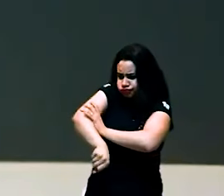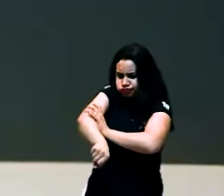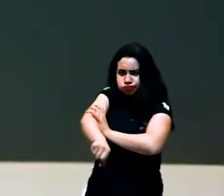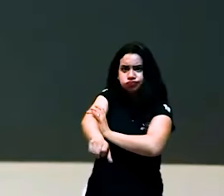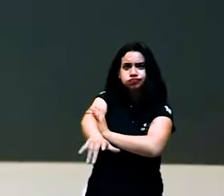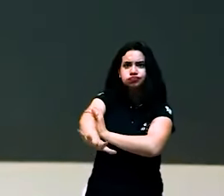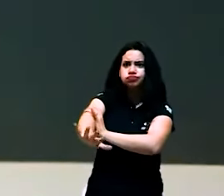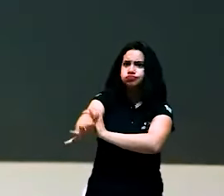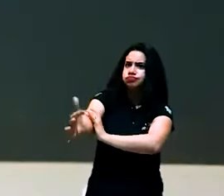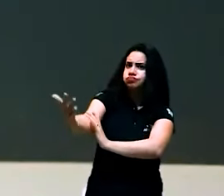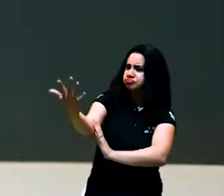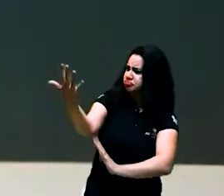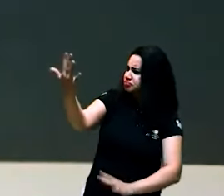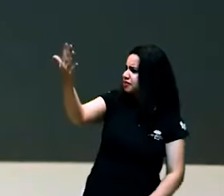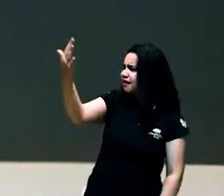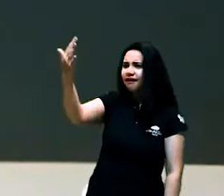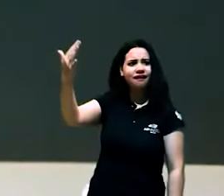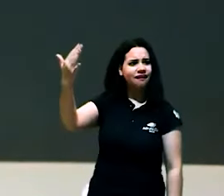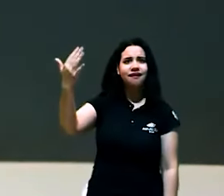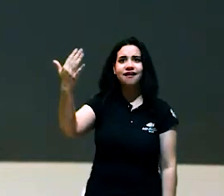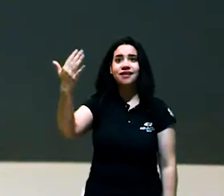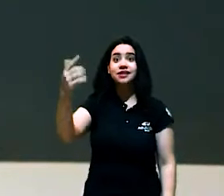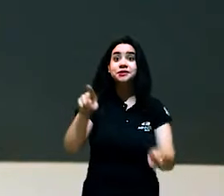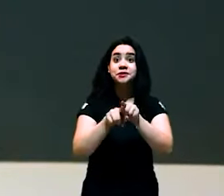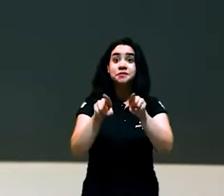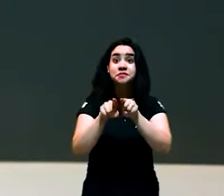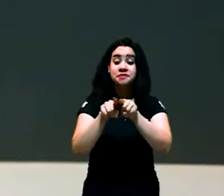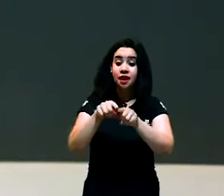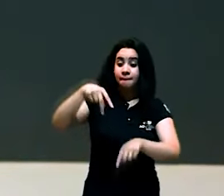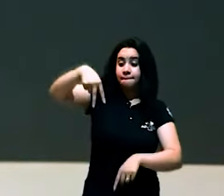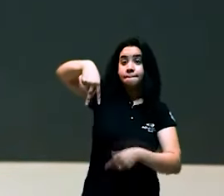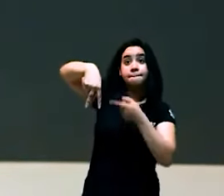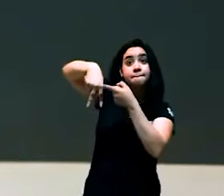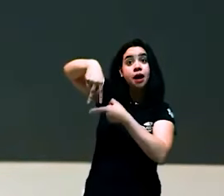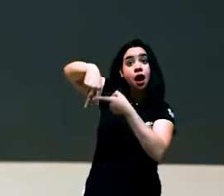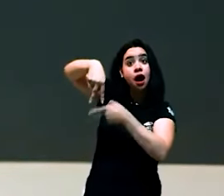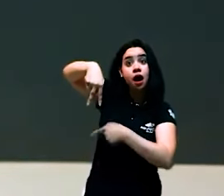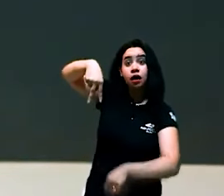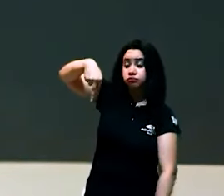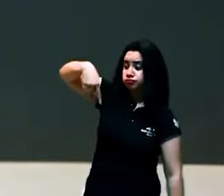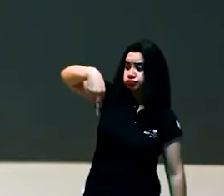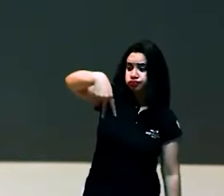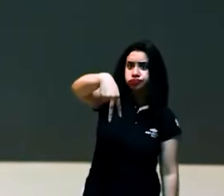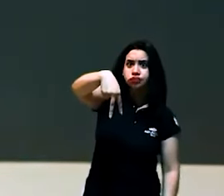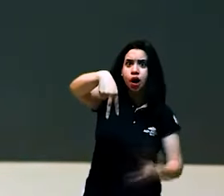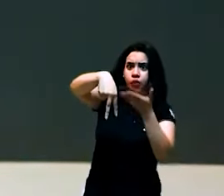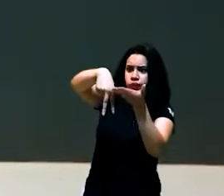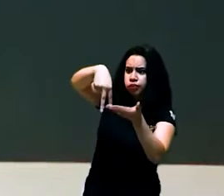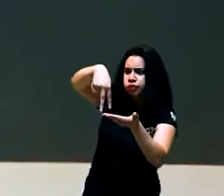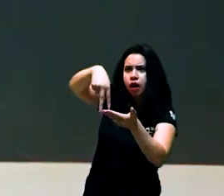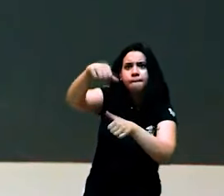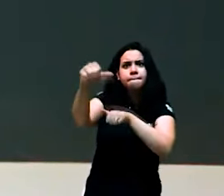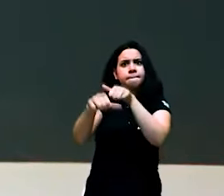pernas volviam crescer. Aí a história de um homem que tinha cabeça de elefante, a cara de elefante. Quando